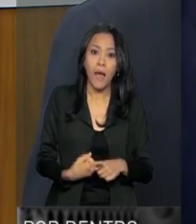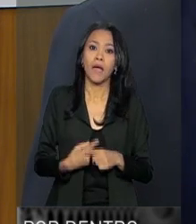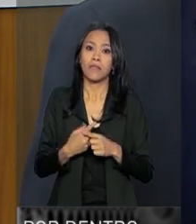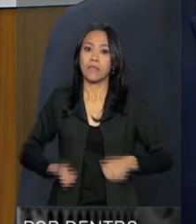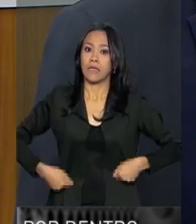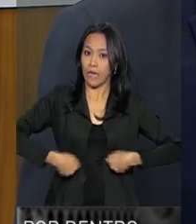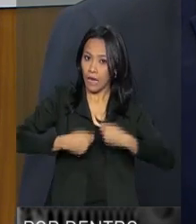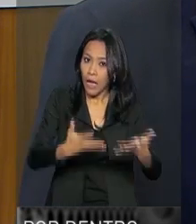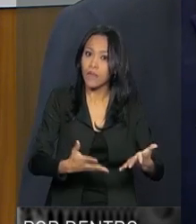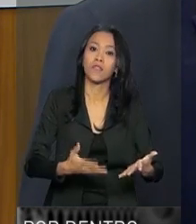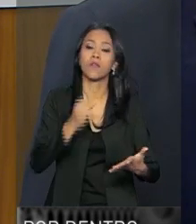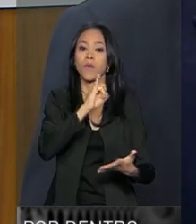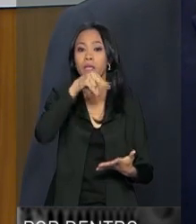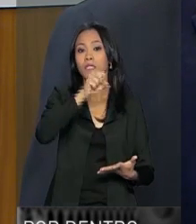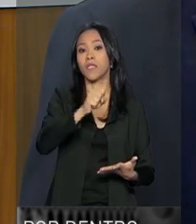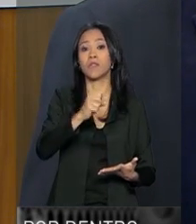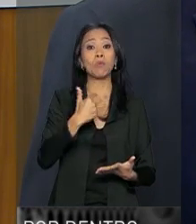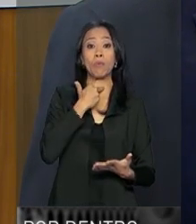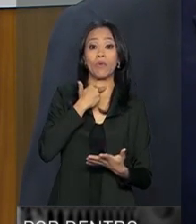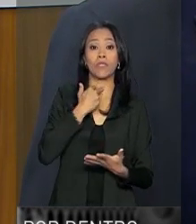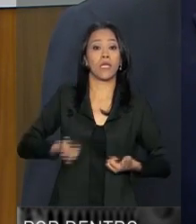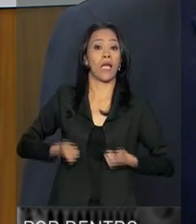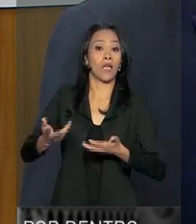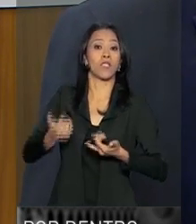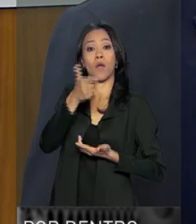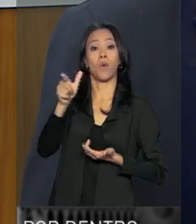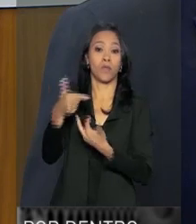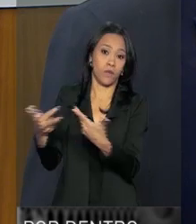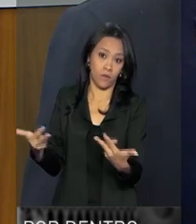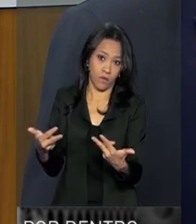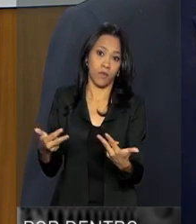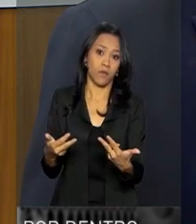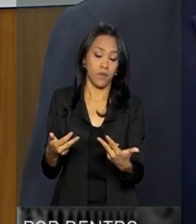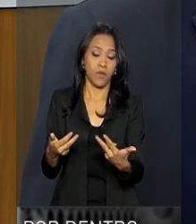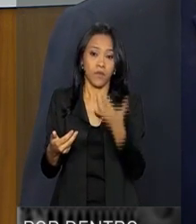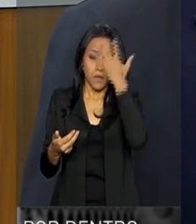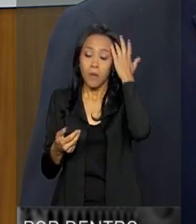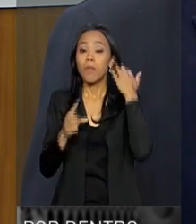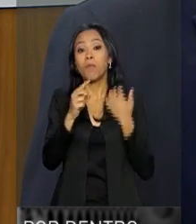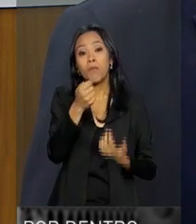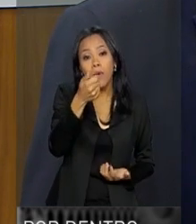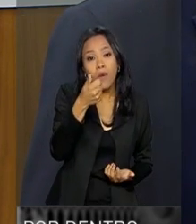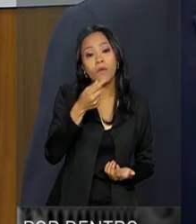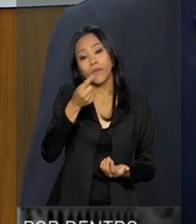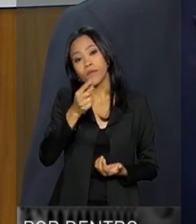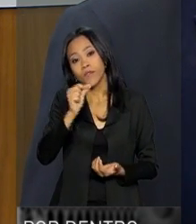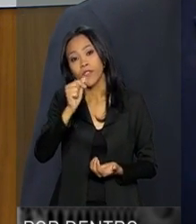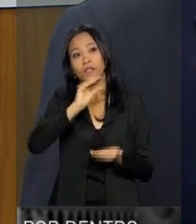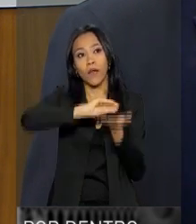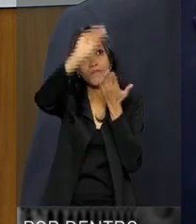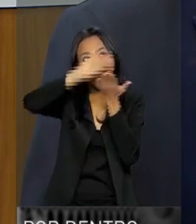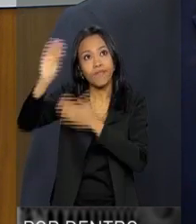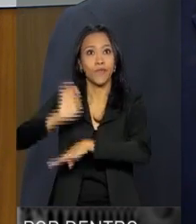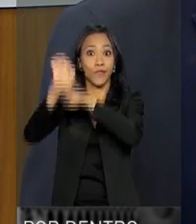- a gente pode gastar com as outras coisas né - a gente pode é transferir para os estados e os municípios fazerem